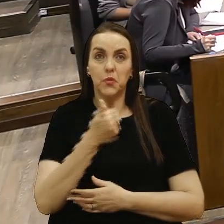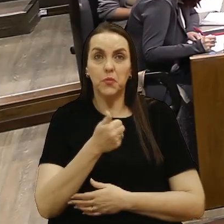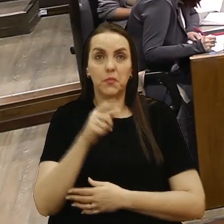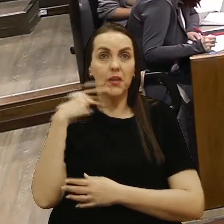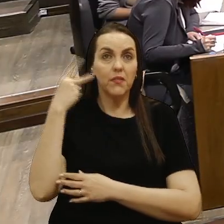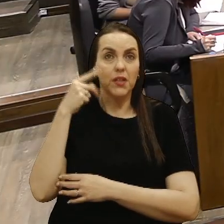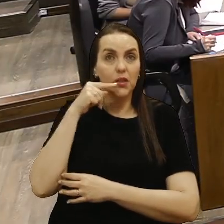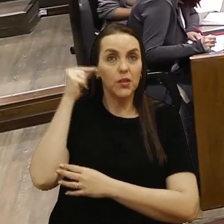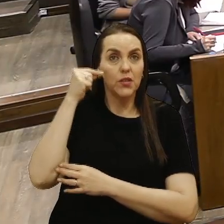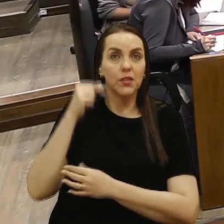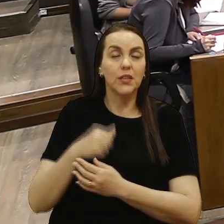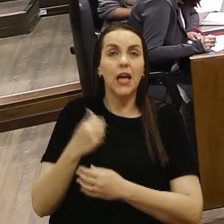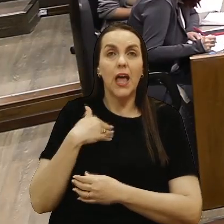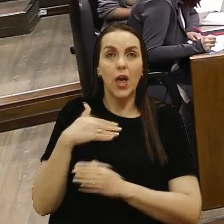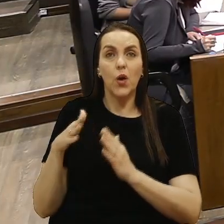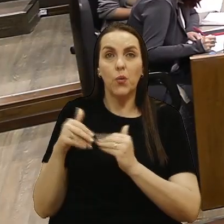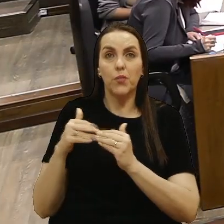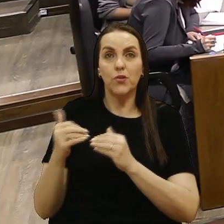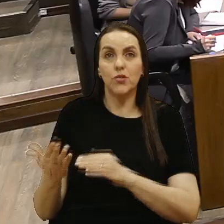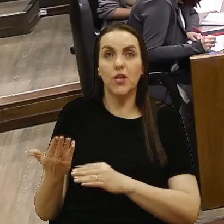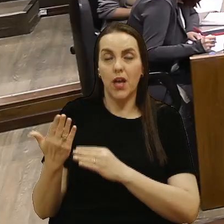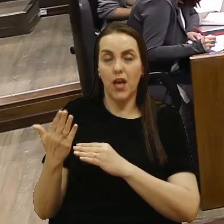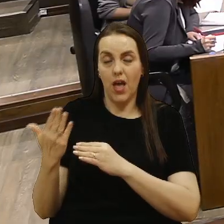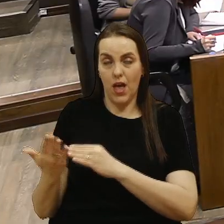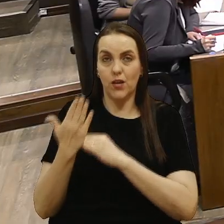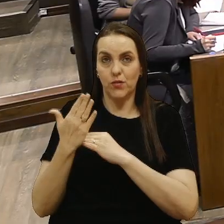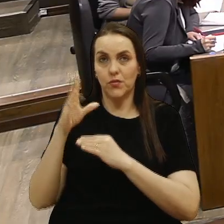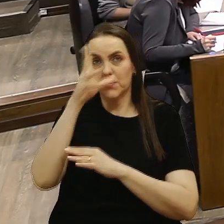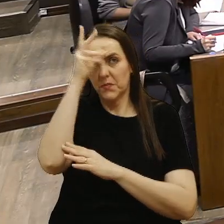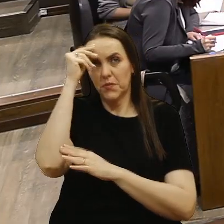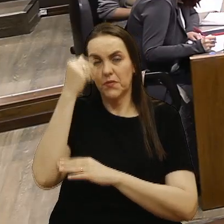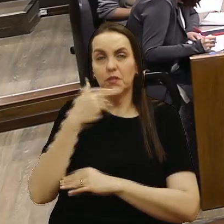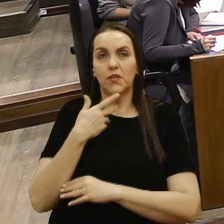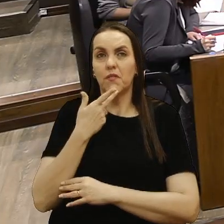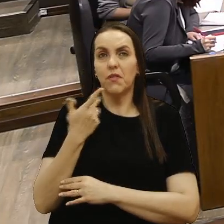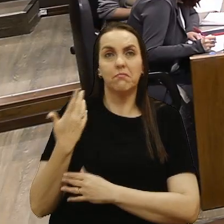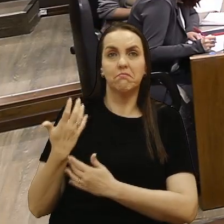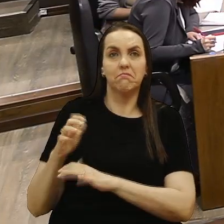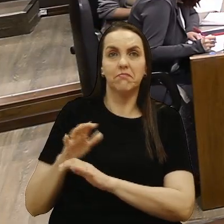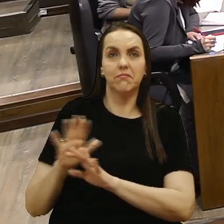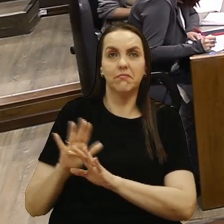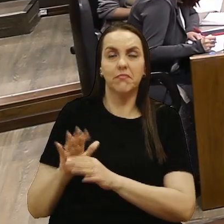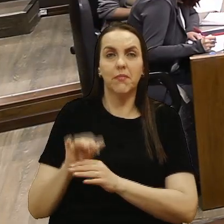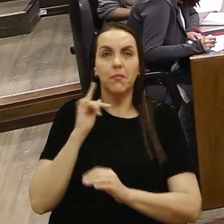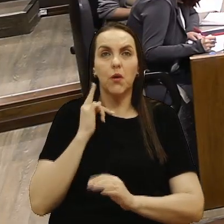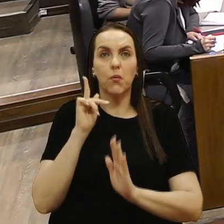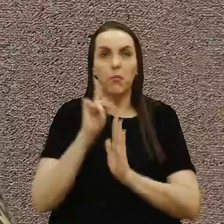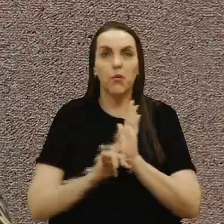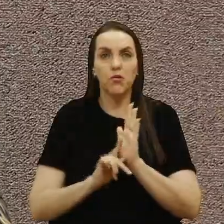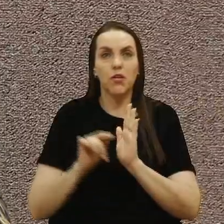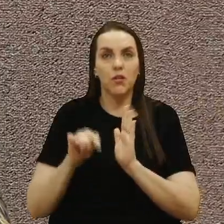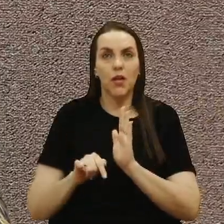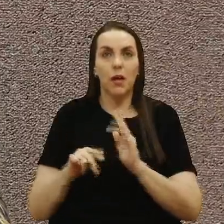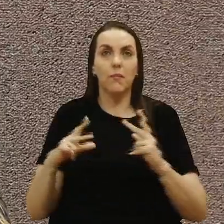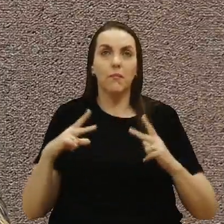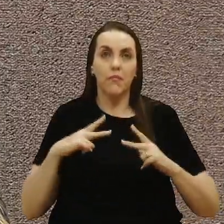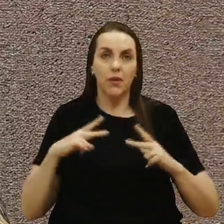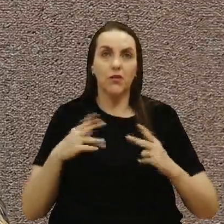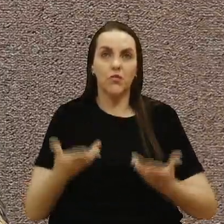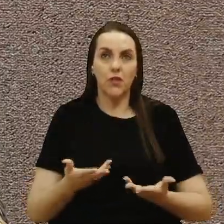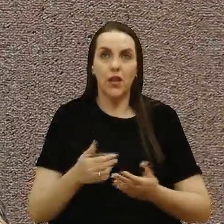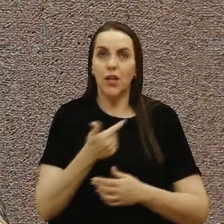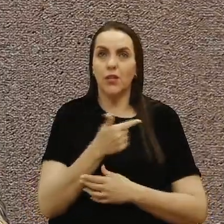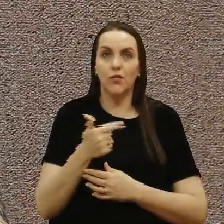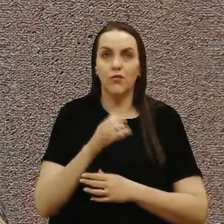só saiba que eu pedi ajuda para a prefeitura. E me foi negado simplesmente porque o meu projeto era um projeto particular e não tinha